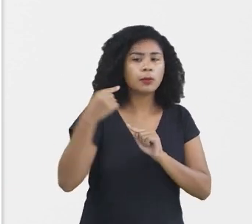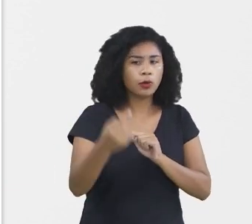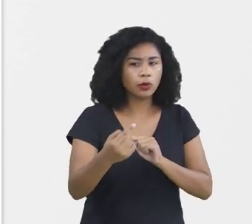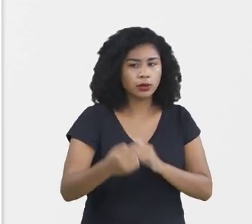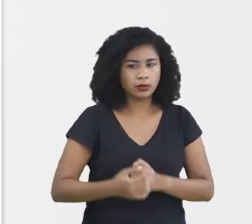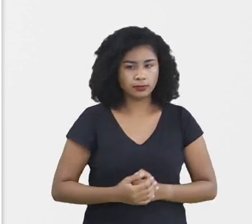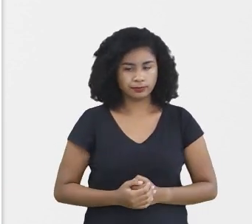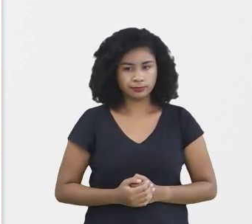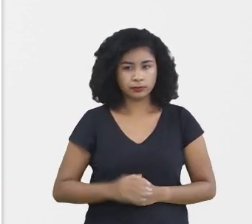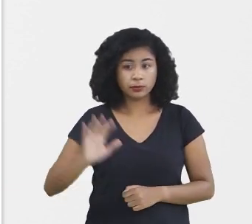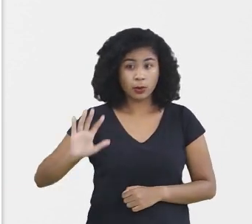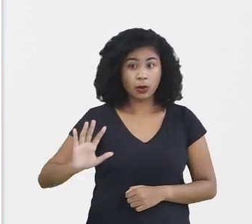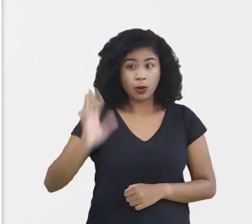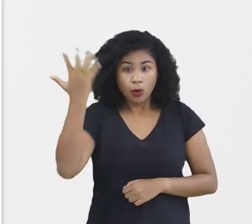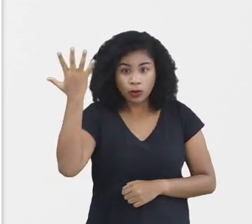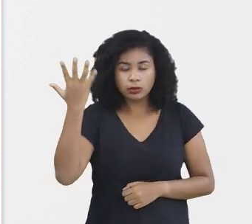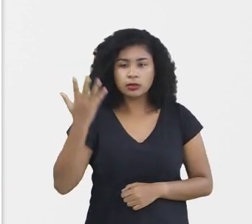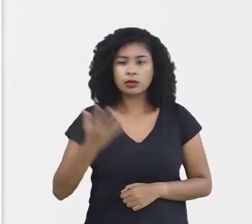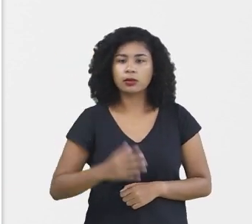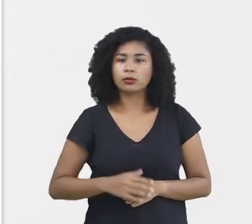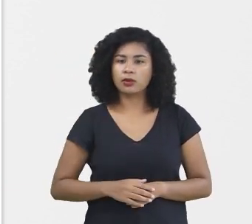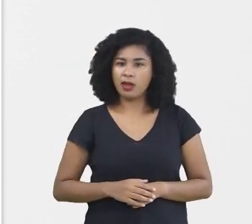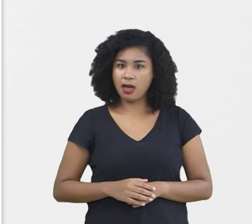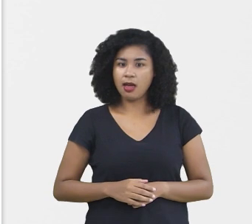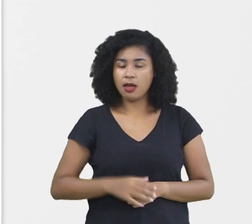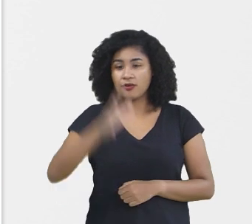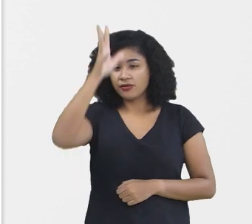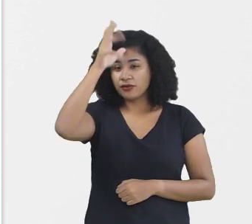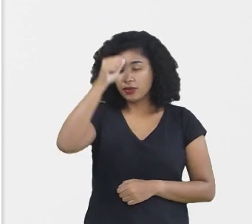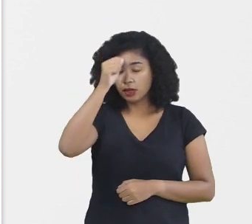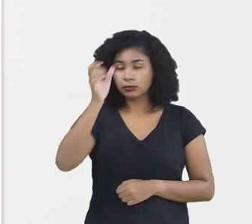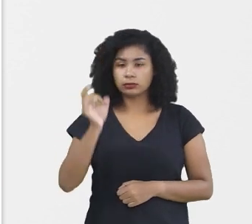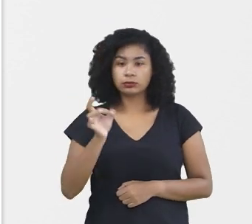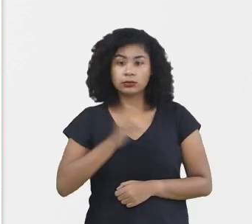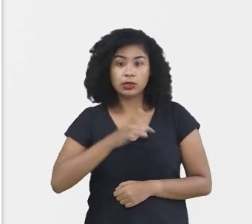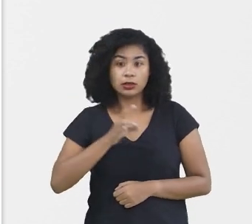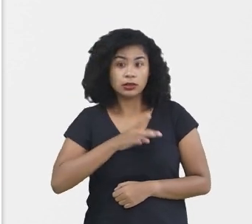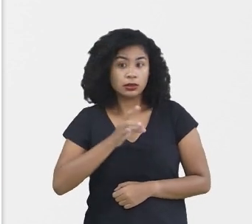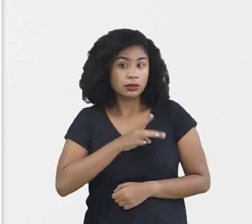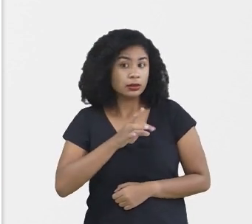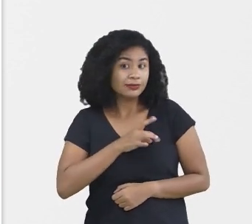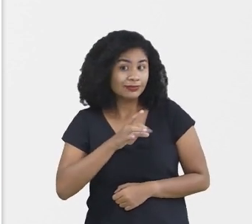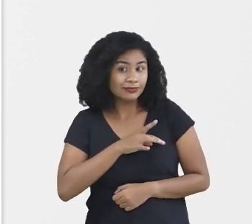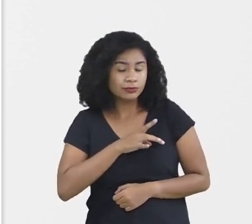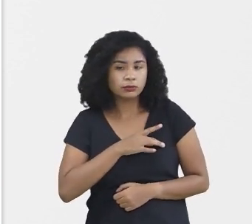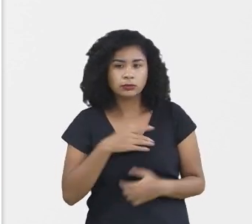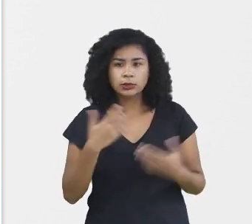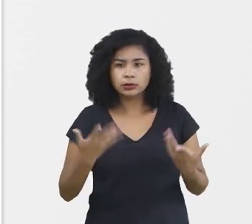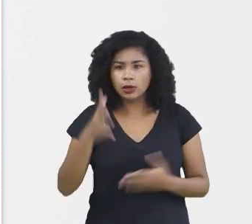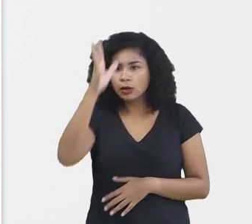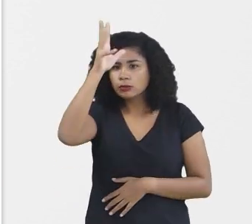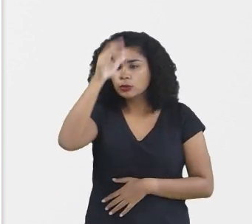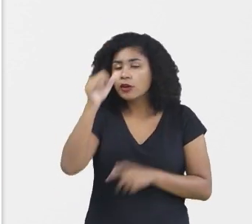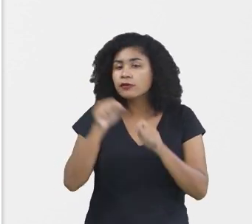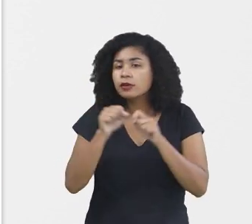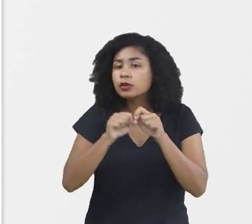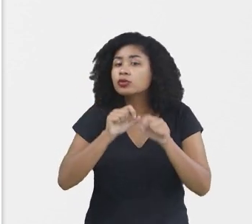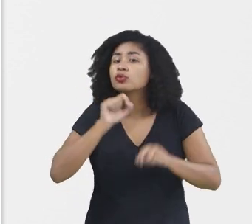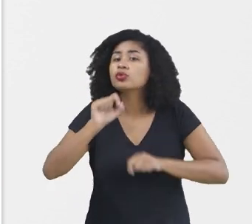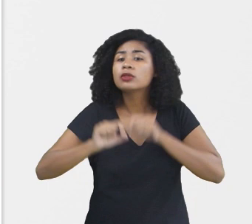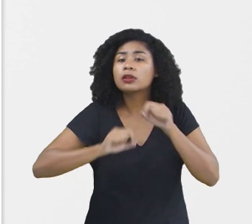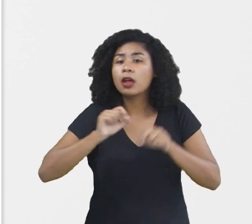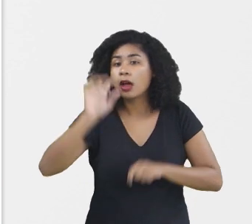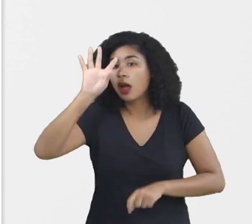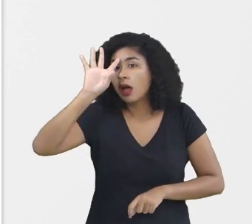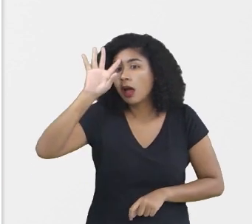o medo, né? O medo da raposa. Então, se elas estavam com medo da raposa, o que elas fizeram? Elas subiram na árvore,